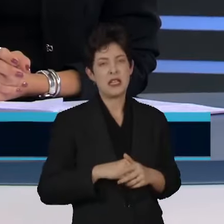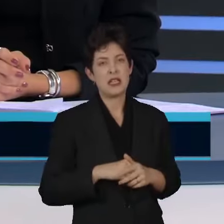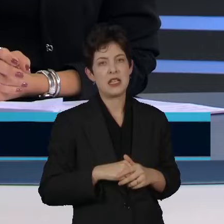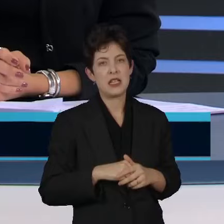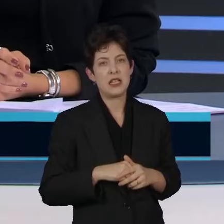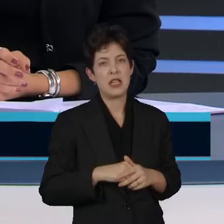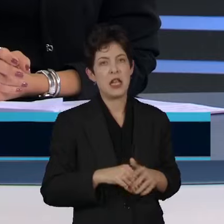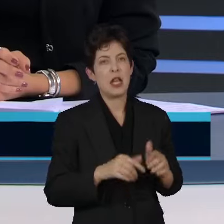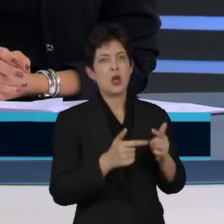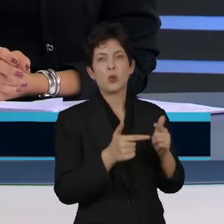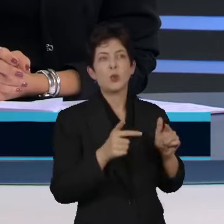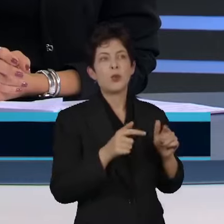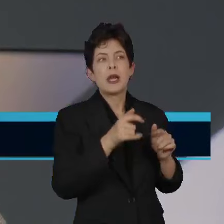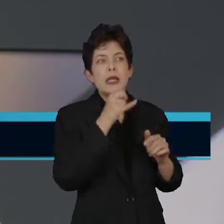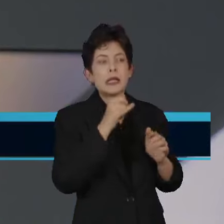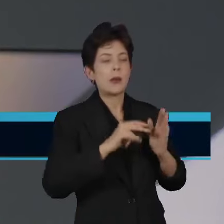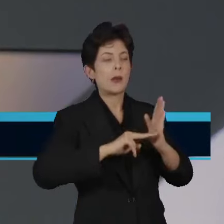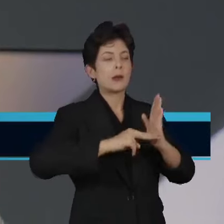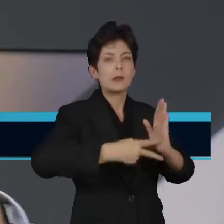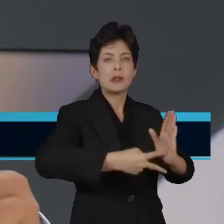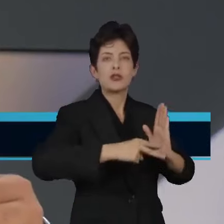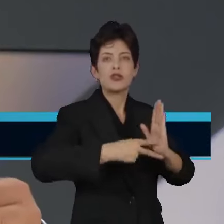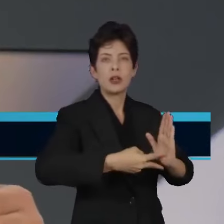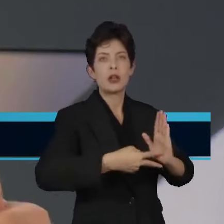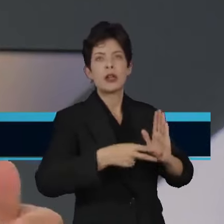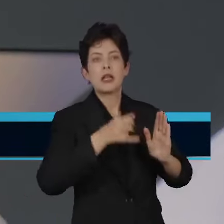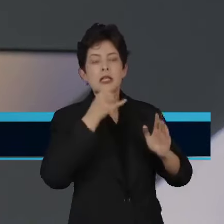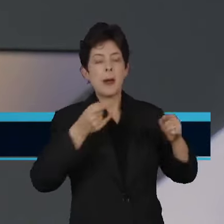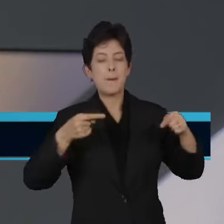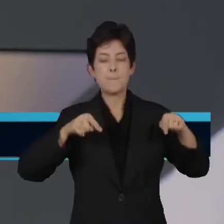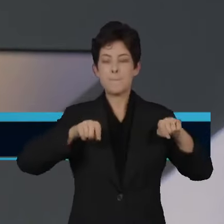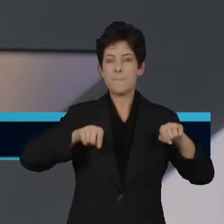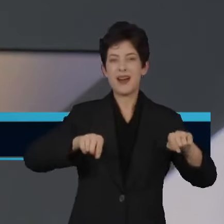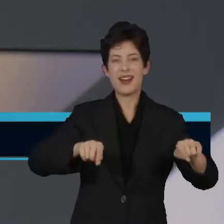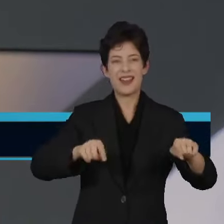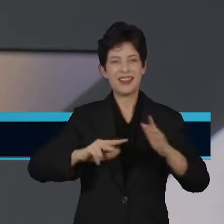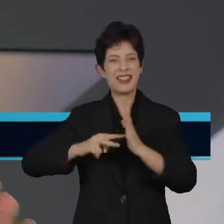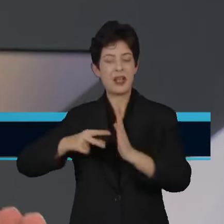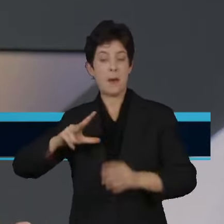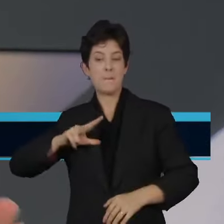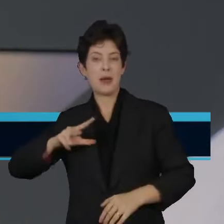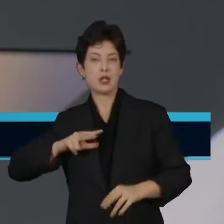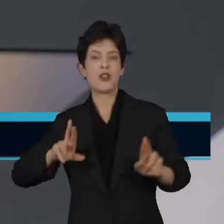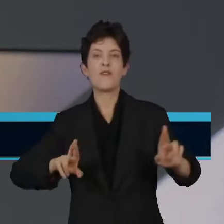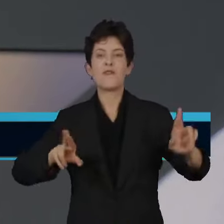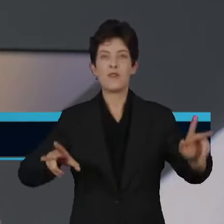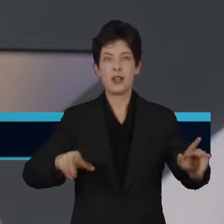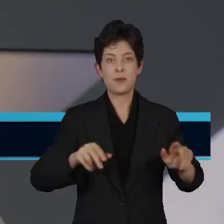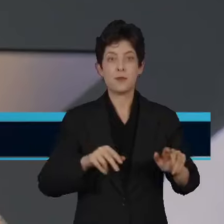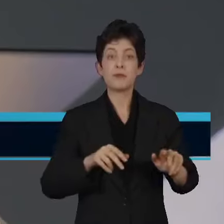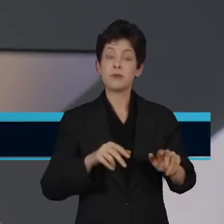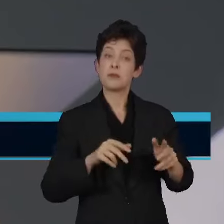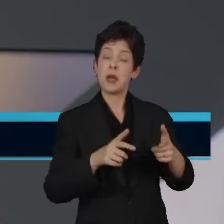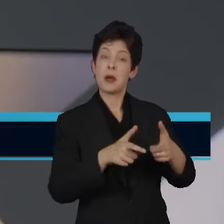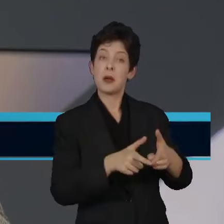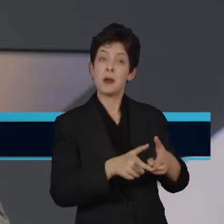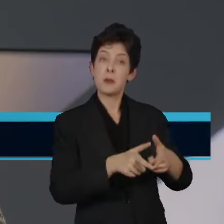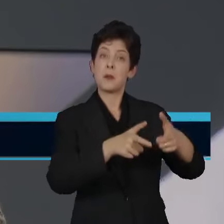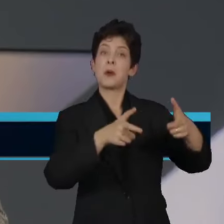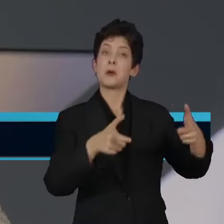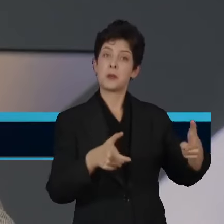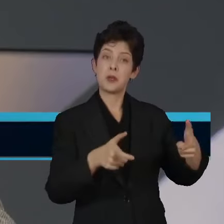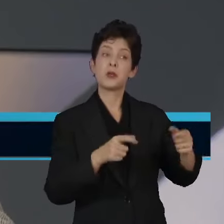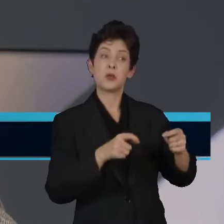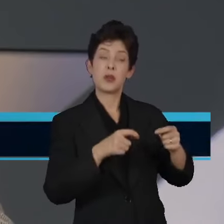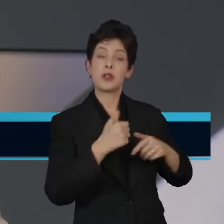tem uma sindicalização onde faz paralelo com o sindicato privado. Aliás, até devo dizer o seguinte, grande parte